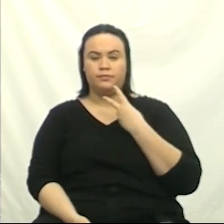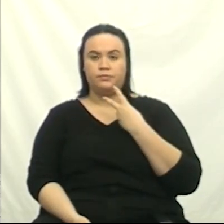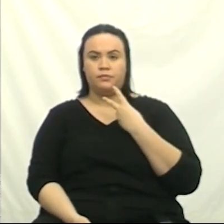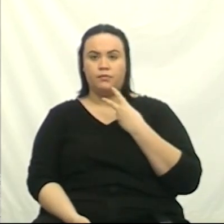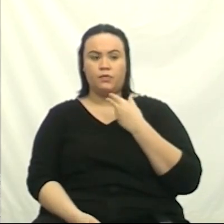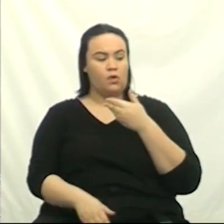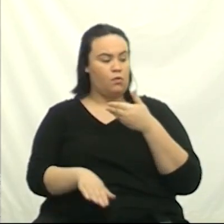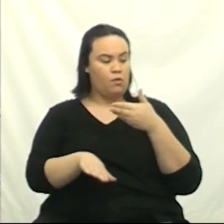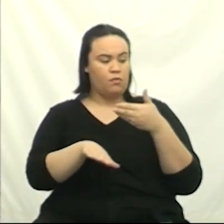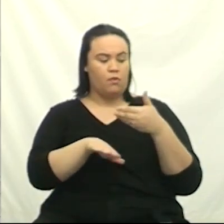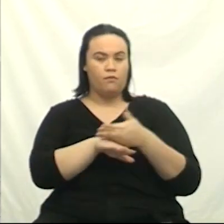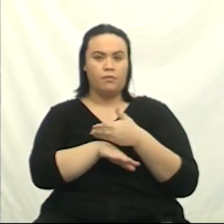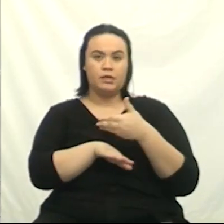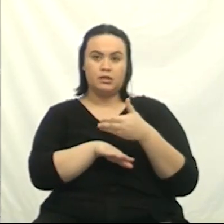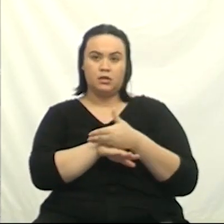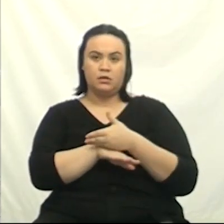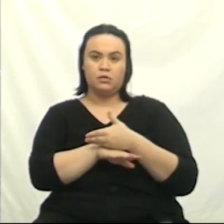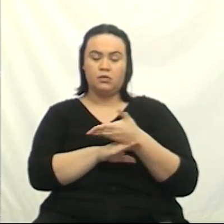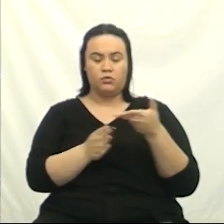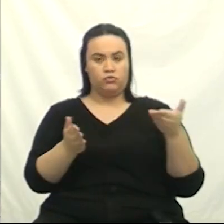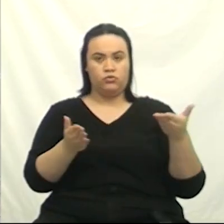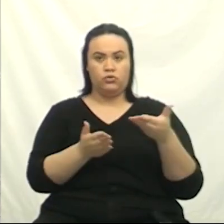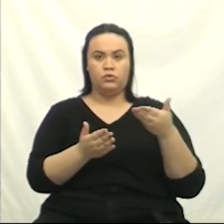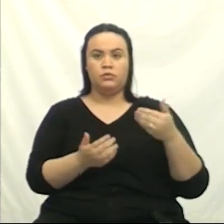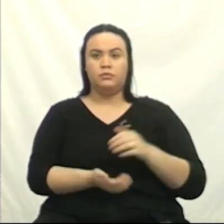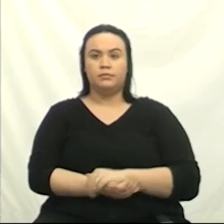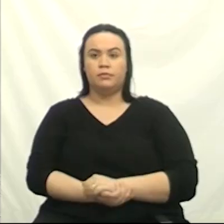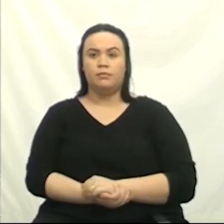façam a confirmação do quórum